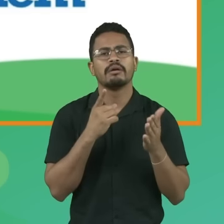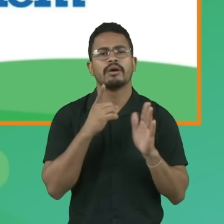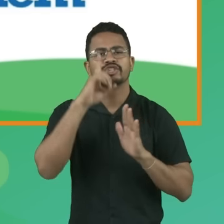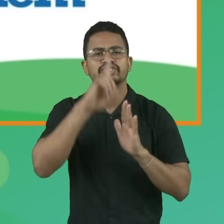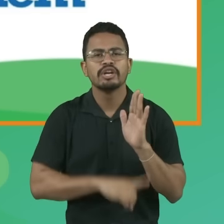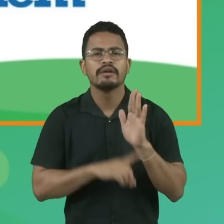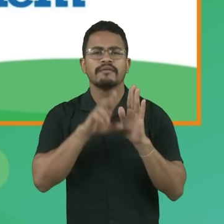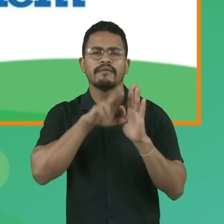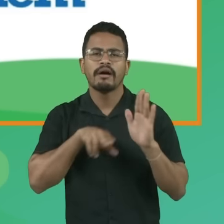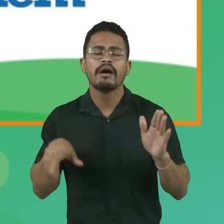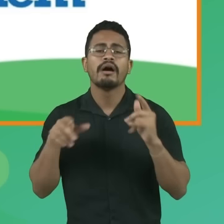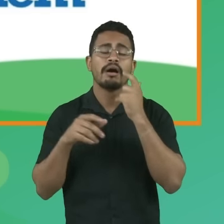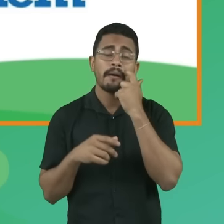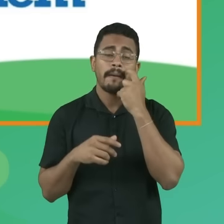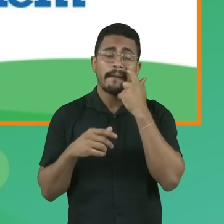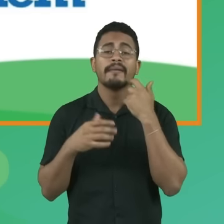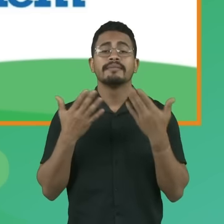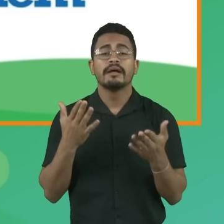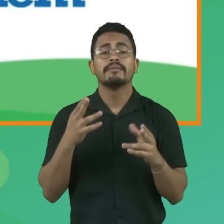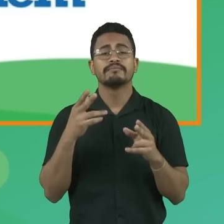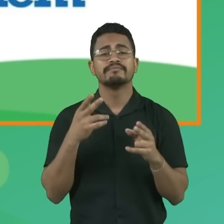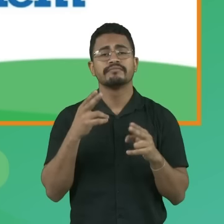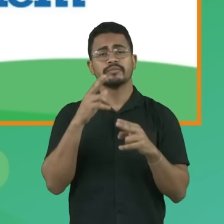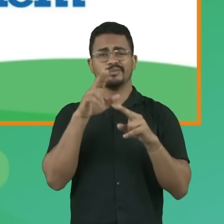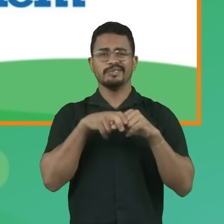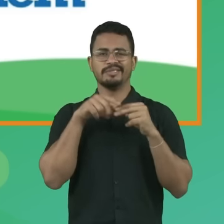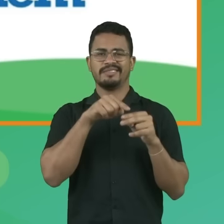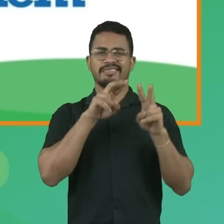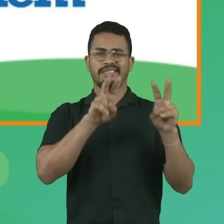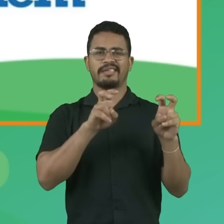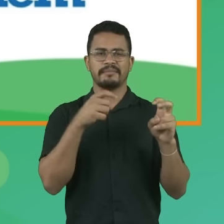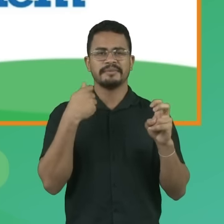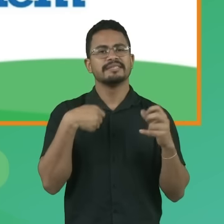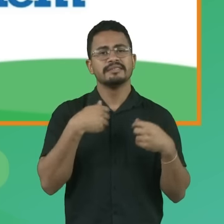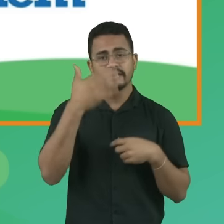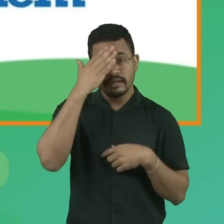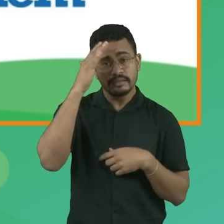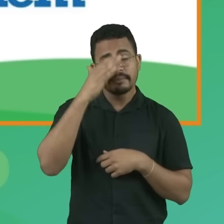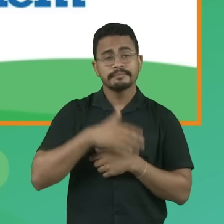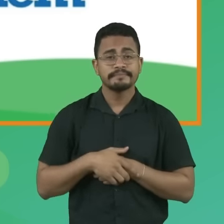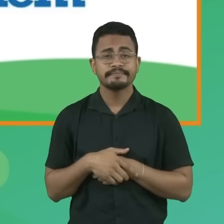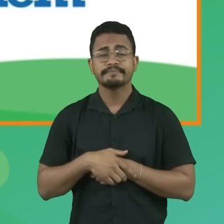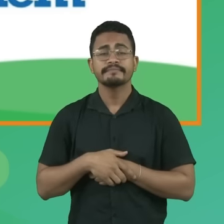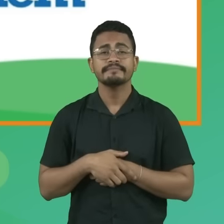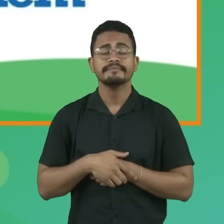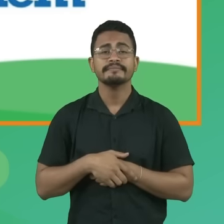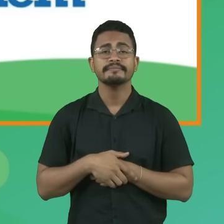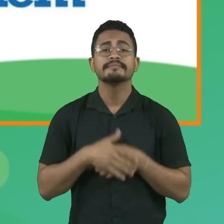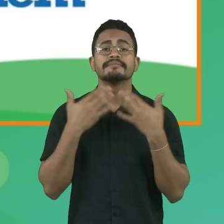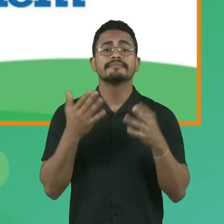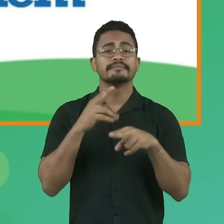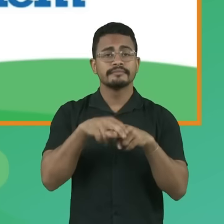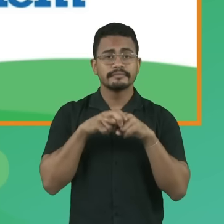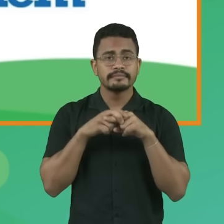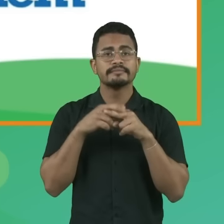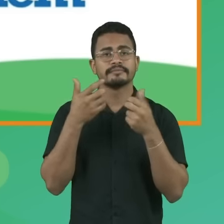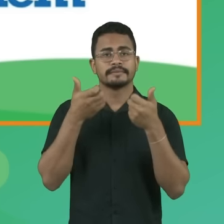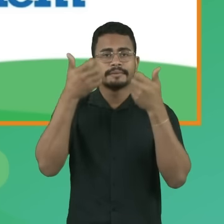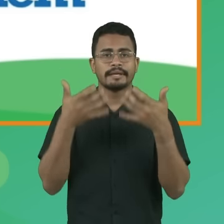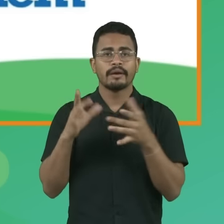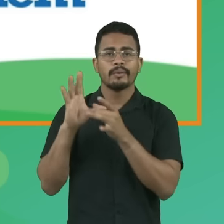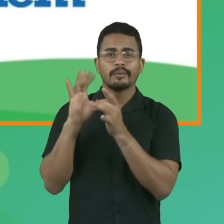E desse assunto em si, né? Que está aí acontecendo todo o tempo nas mídias. Por isso, vamos contextualizar